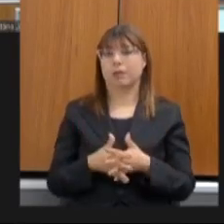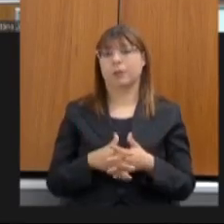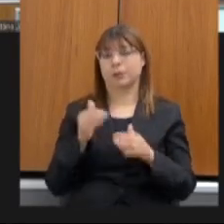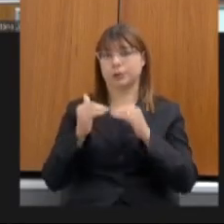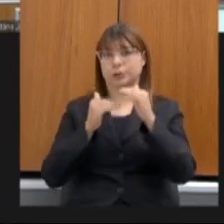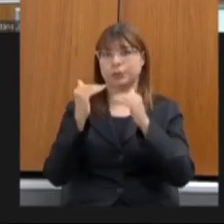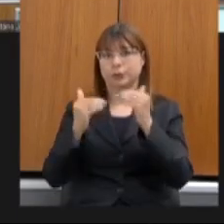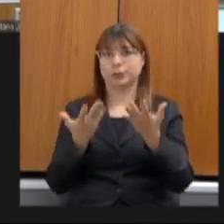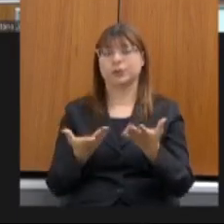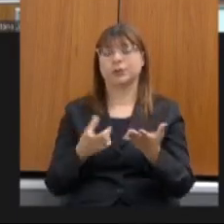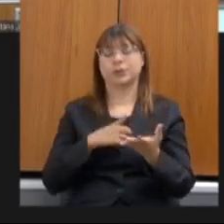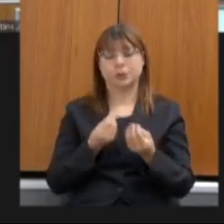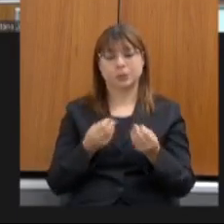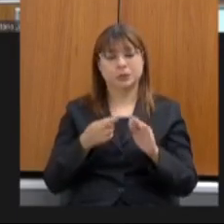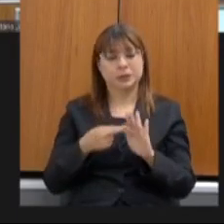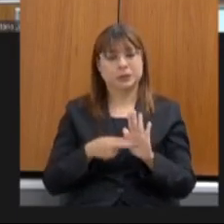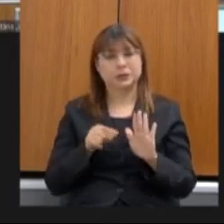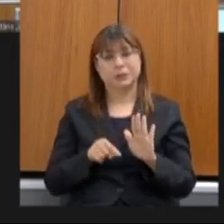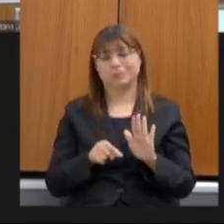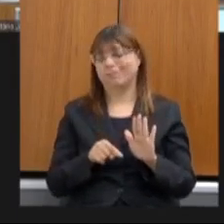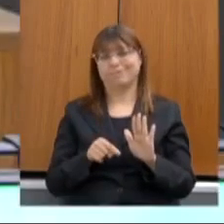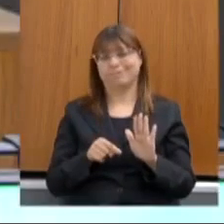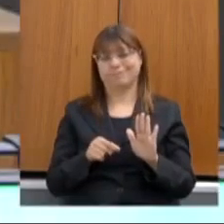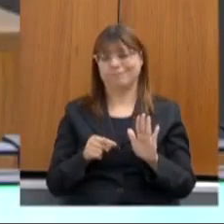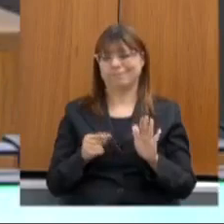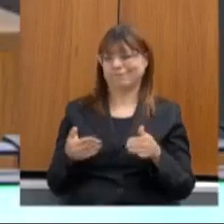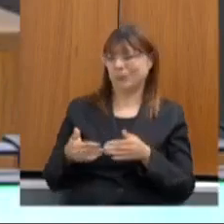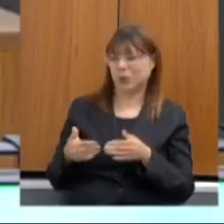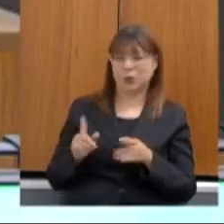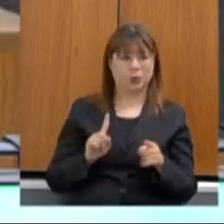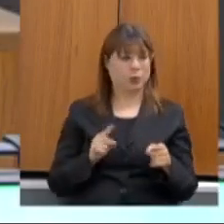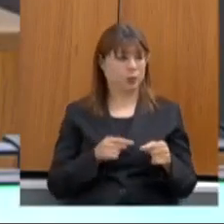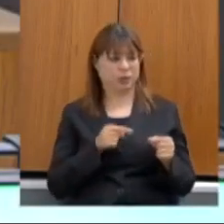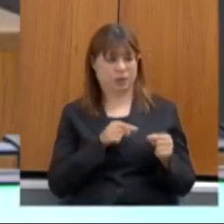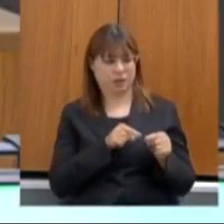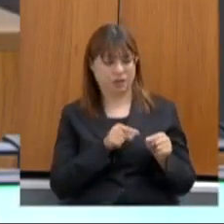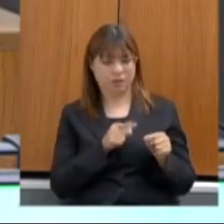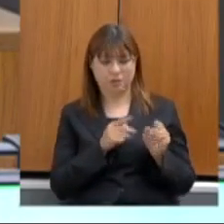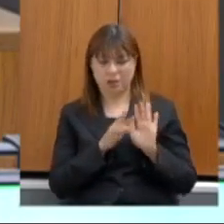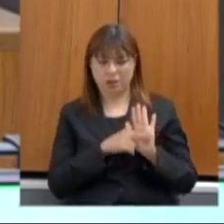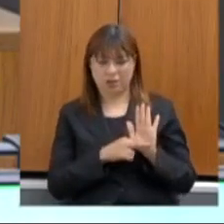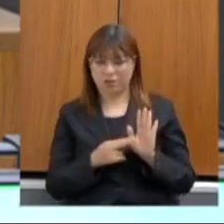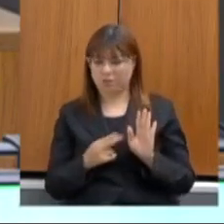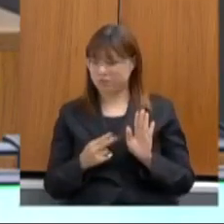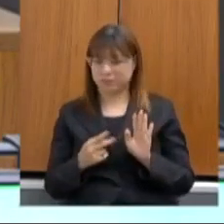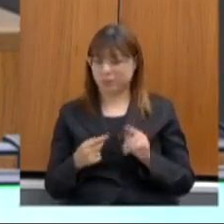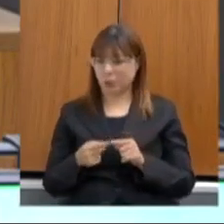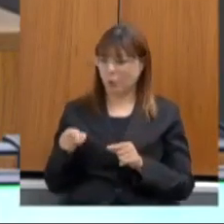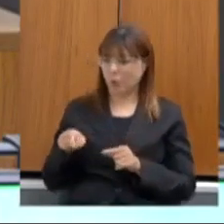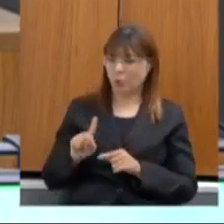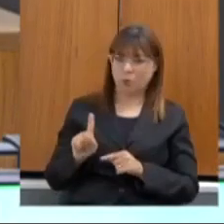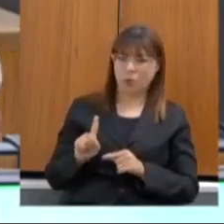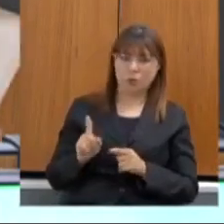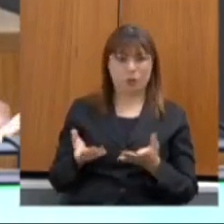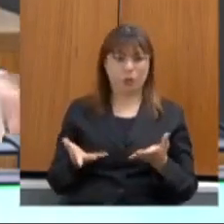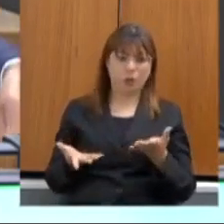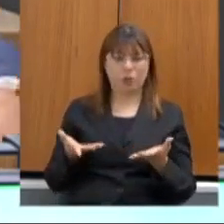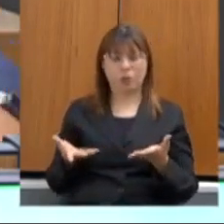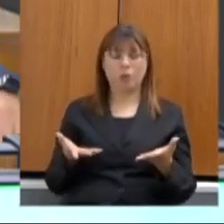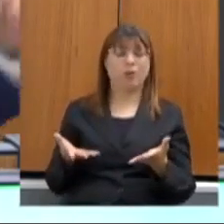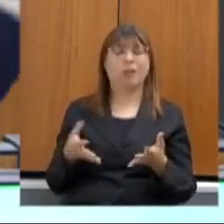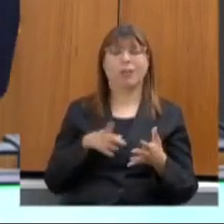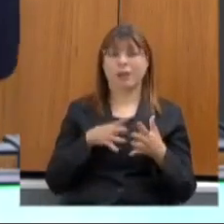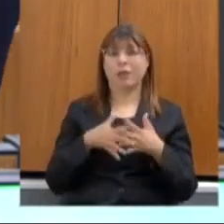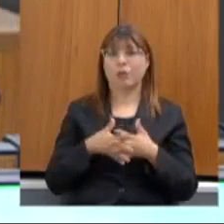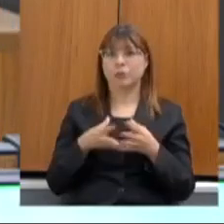muitos desses nativos eram antagônicos um era contra o outro batia contra o outro e isso gerava uma